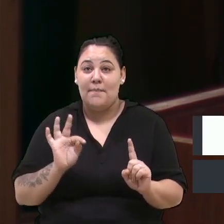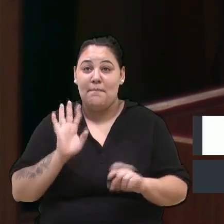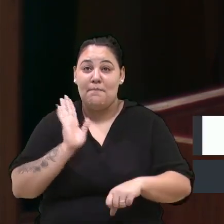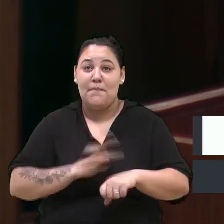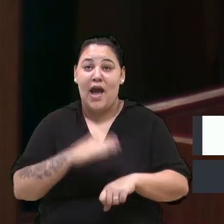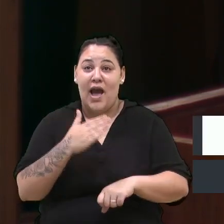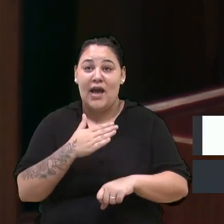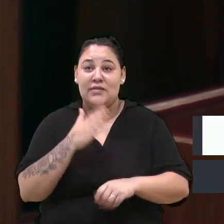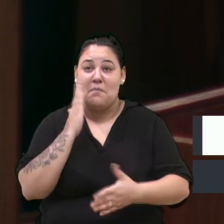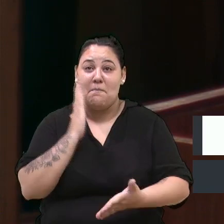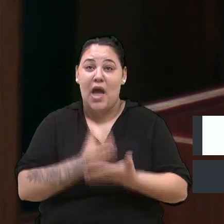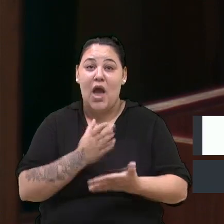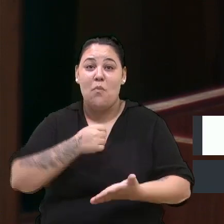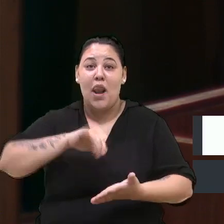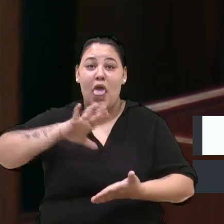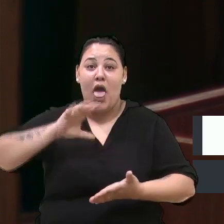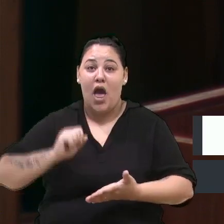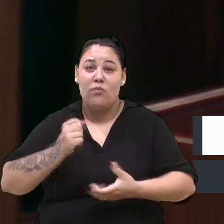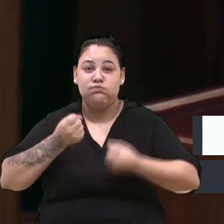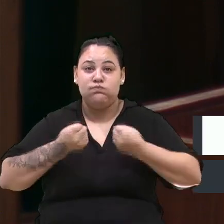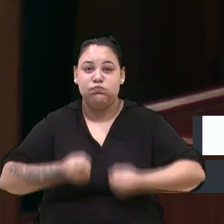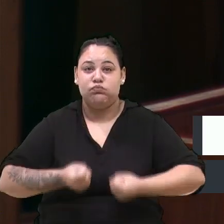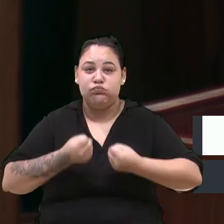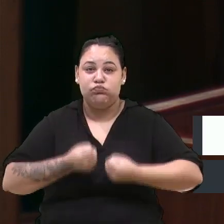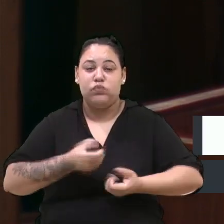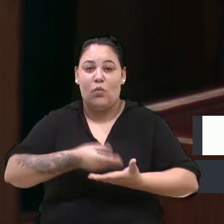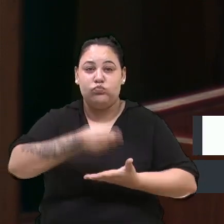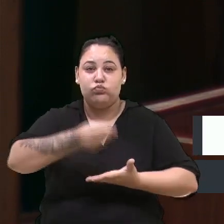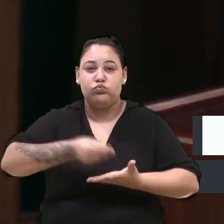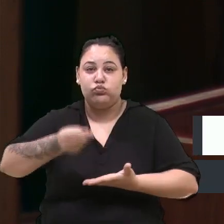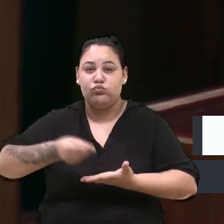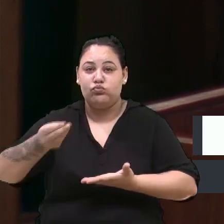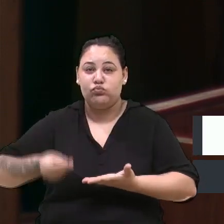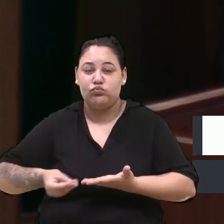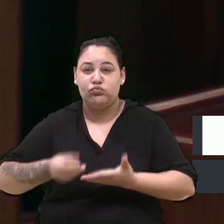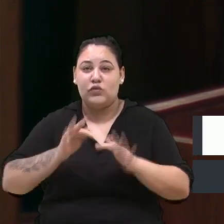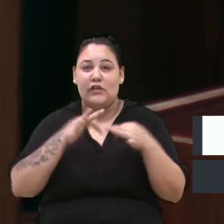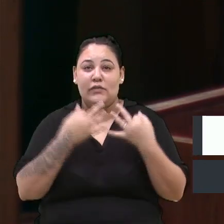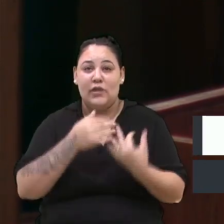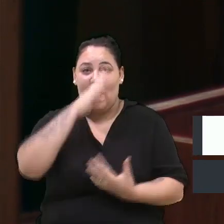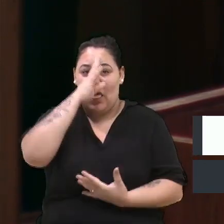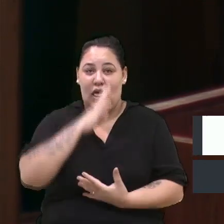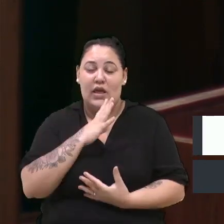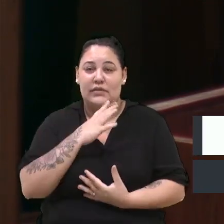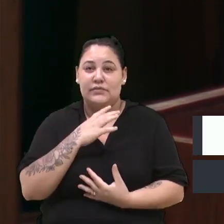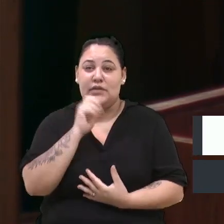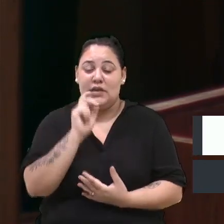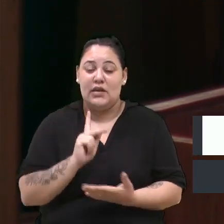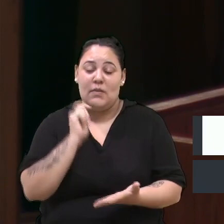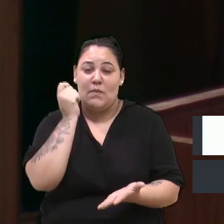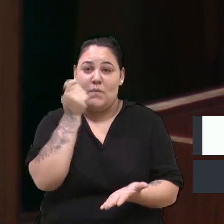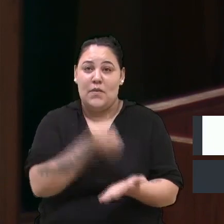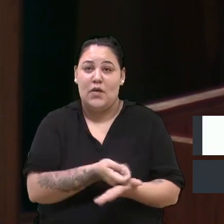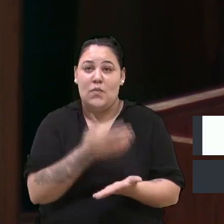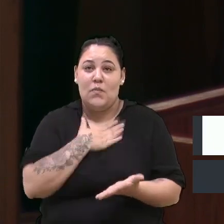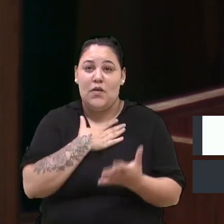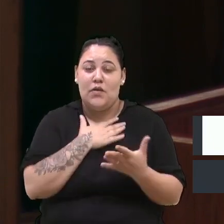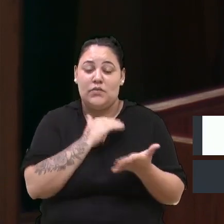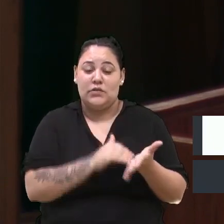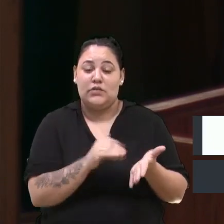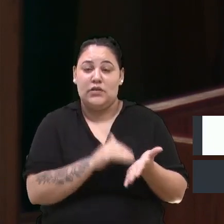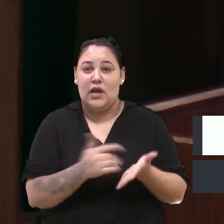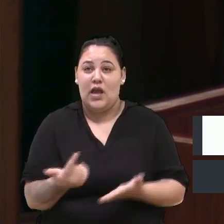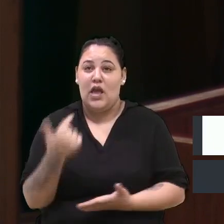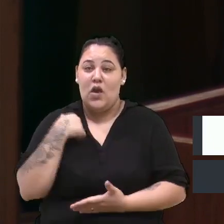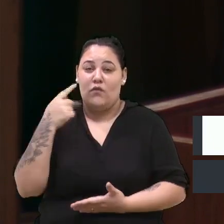de quilos de alimento que foram doados gratuitamente às custas do meu gabinete, às custas desse vereador